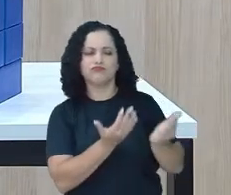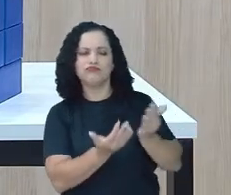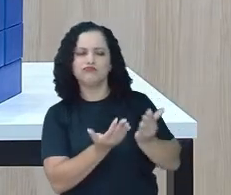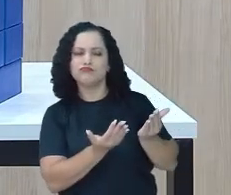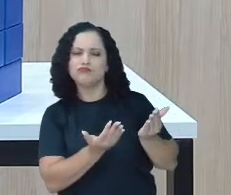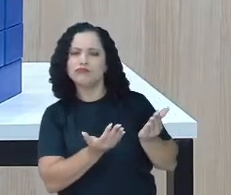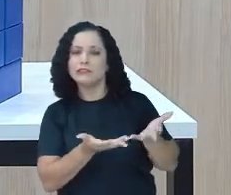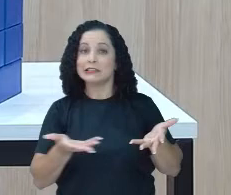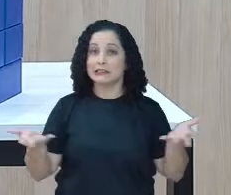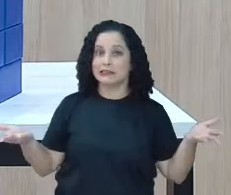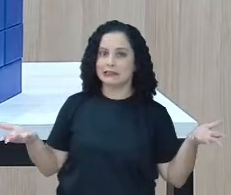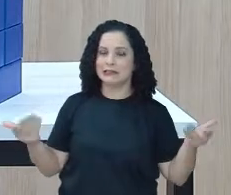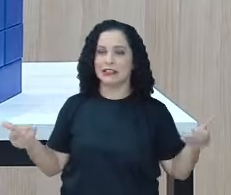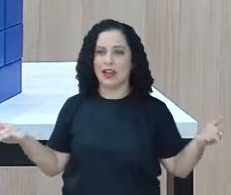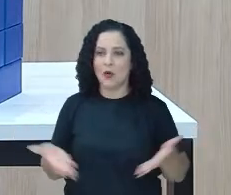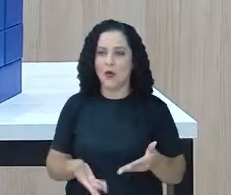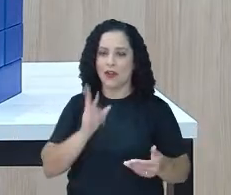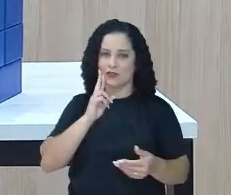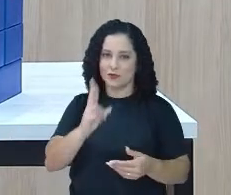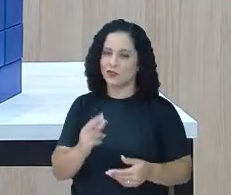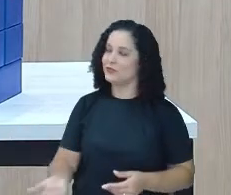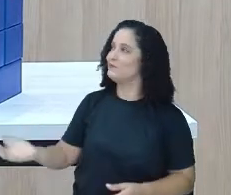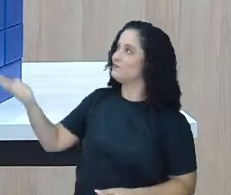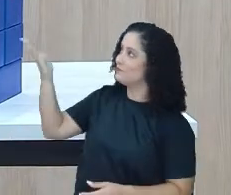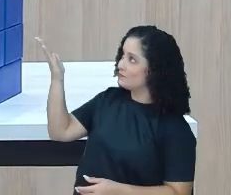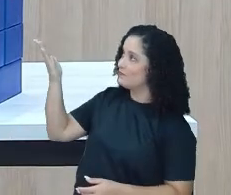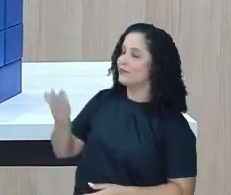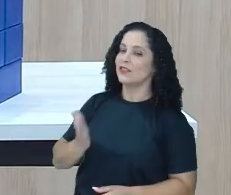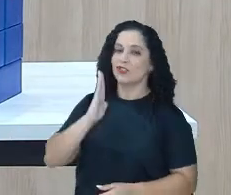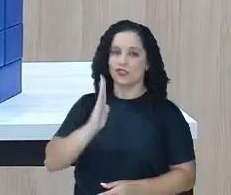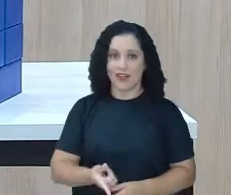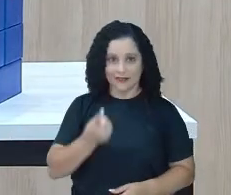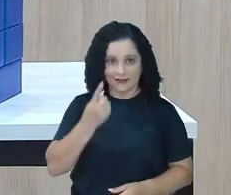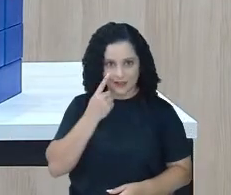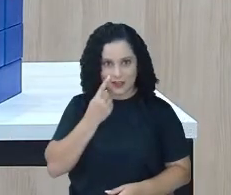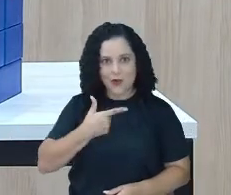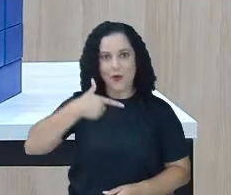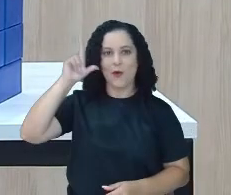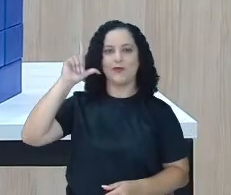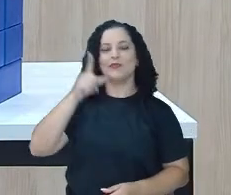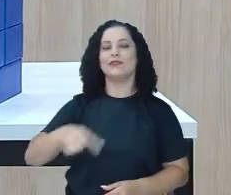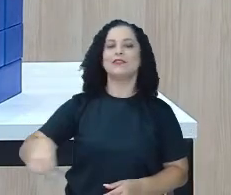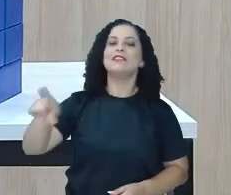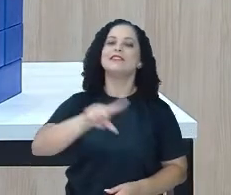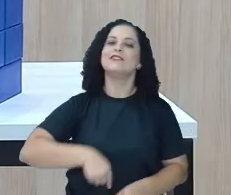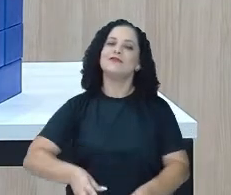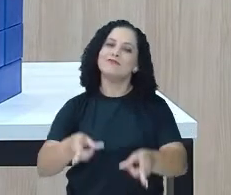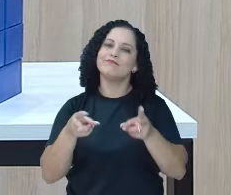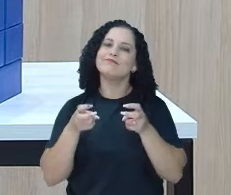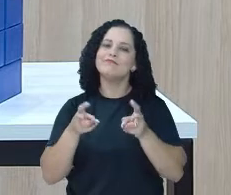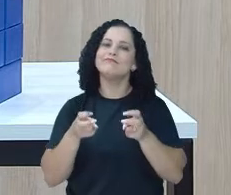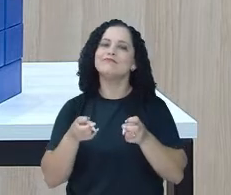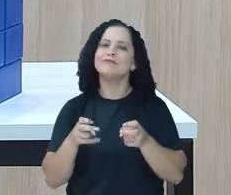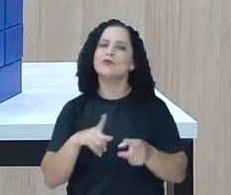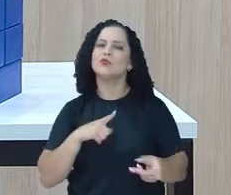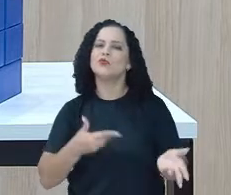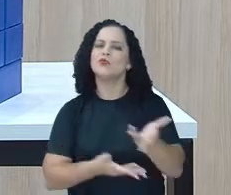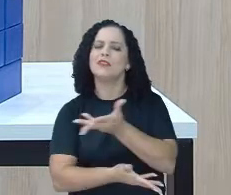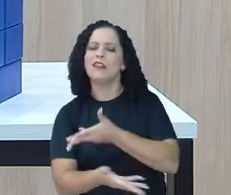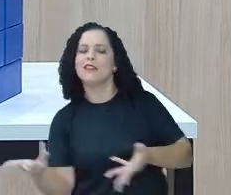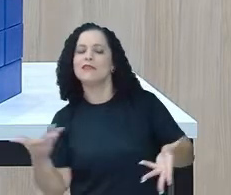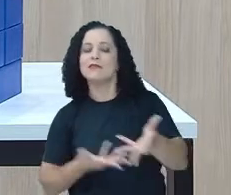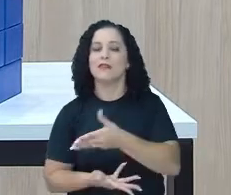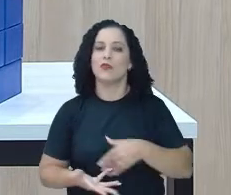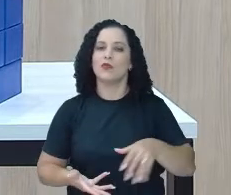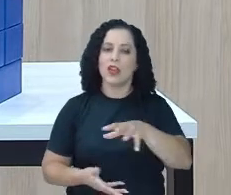aí, aqui está a resposta. A gente já tinha visto essa resposta ontem, para que vocês conseguissem aí verificar de acordo com a